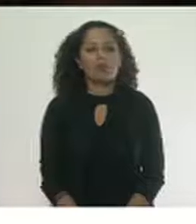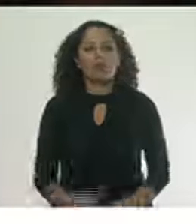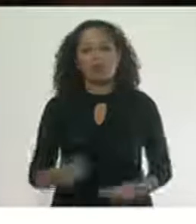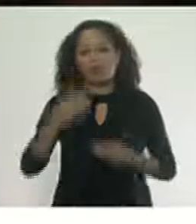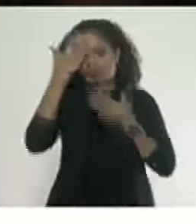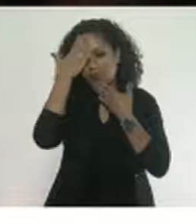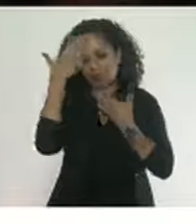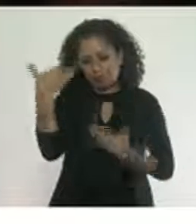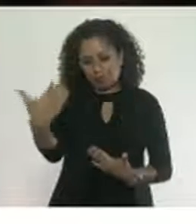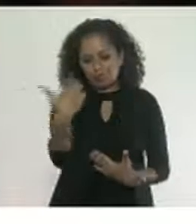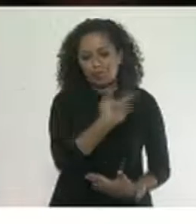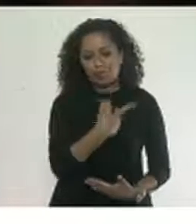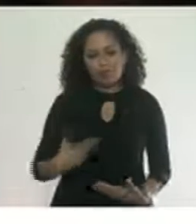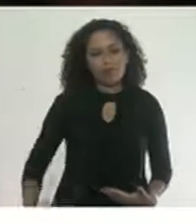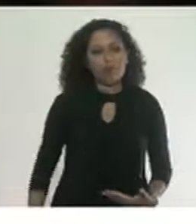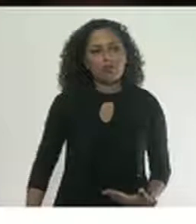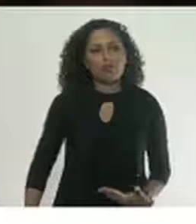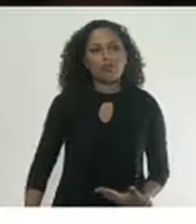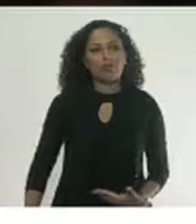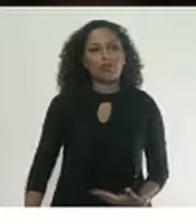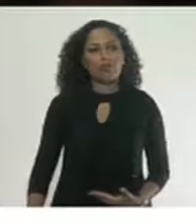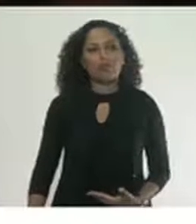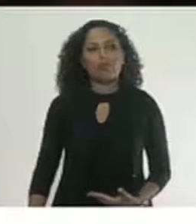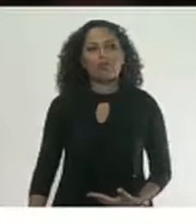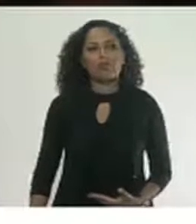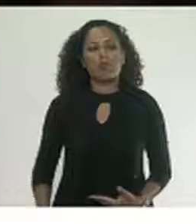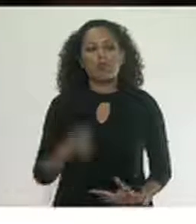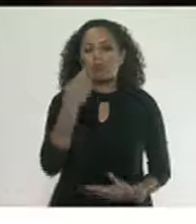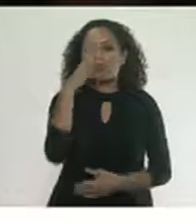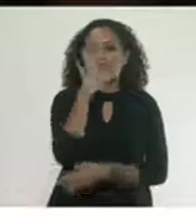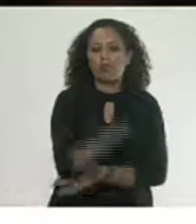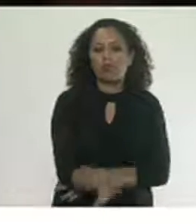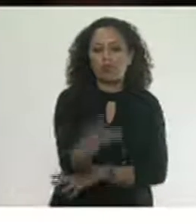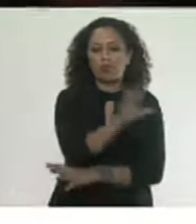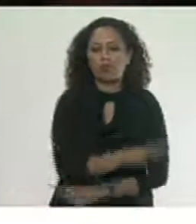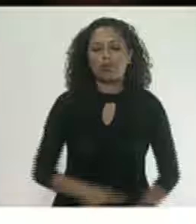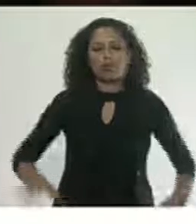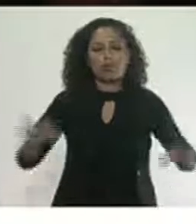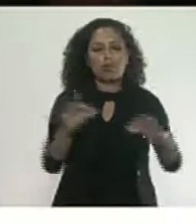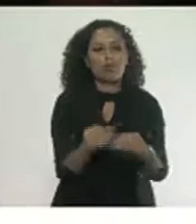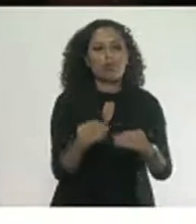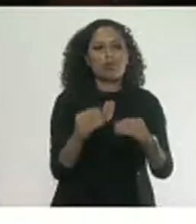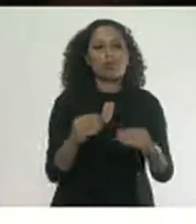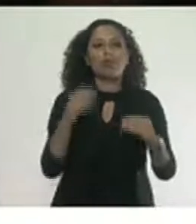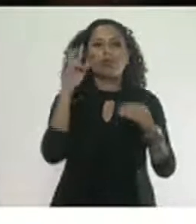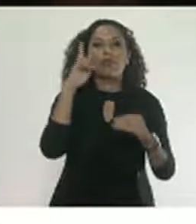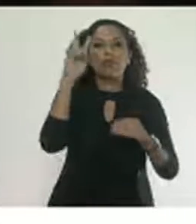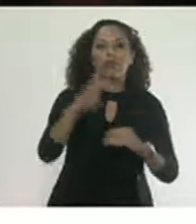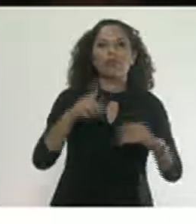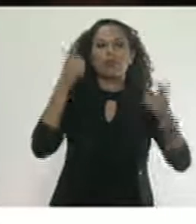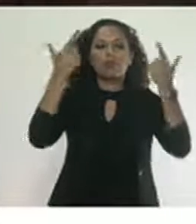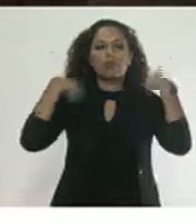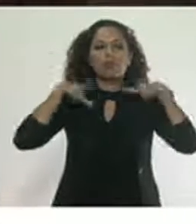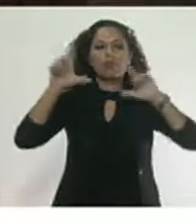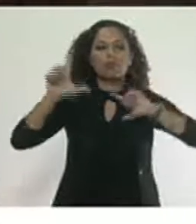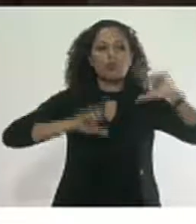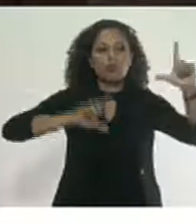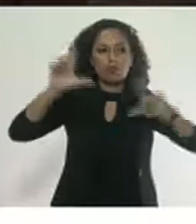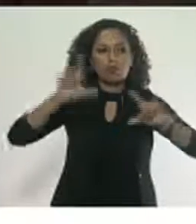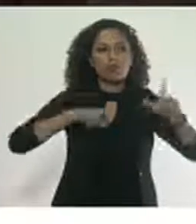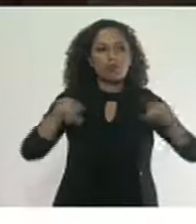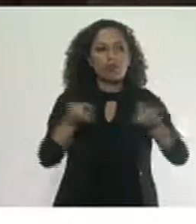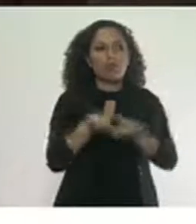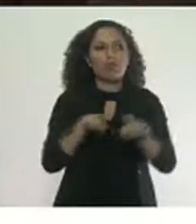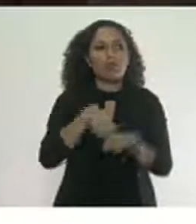Muito obrigada, senhor presidente. Boa tarde a todos e a todas que assistem à TV Alerj, mas também